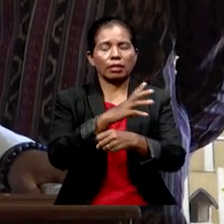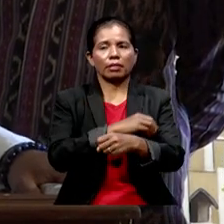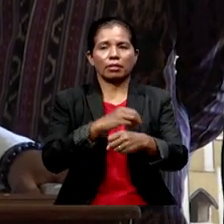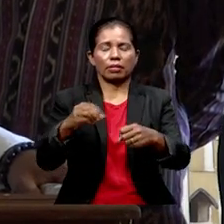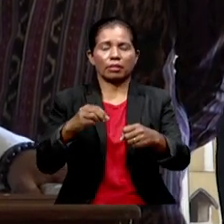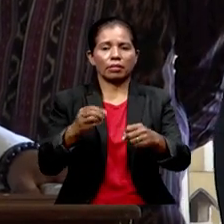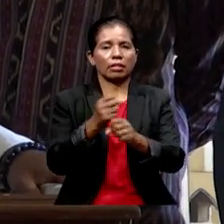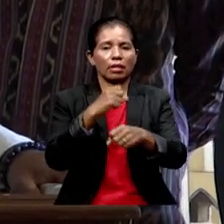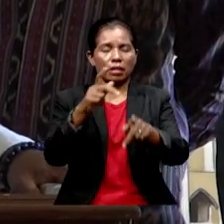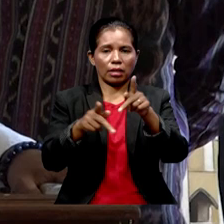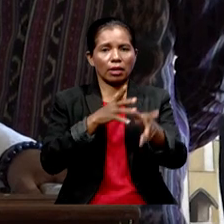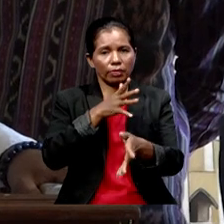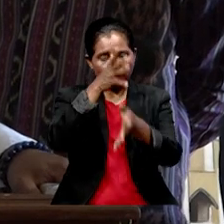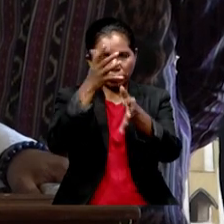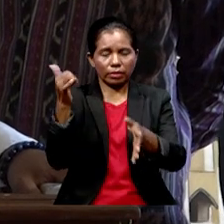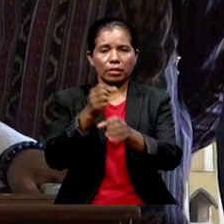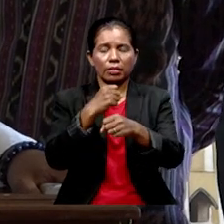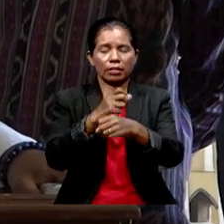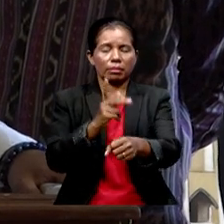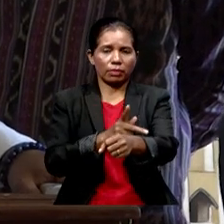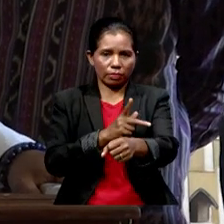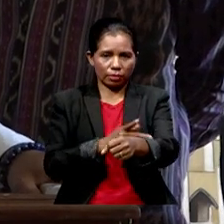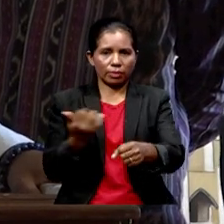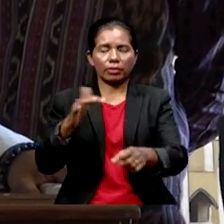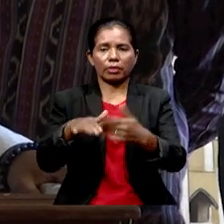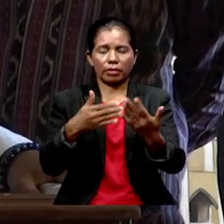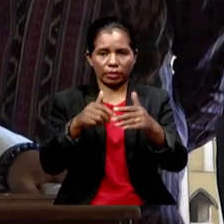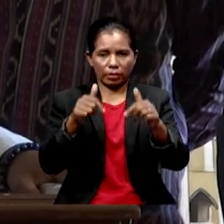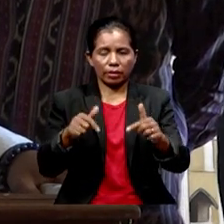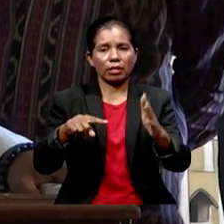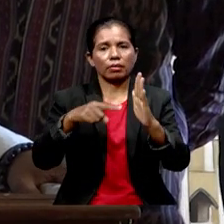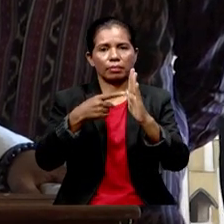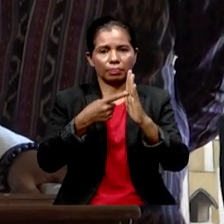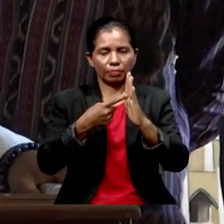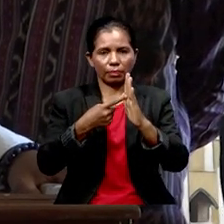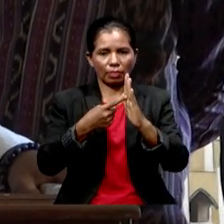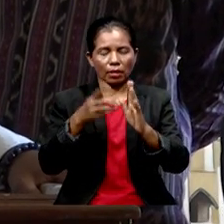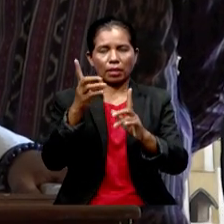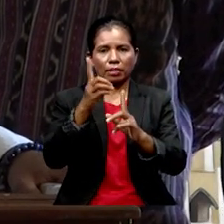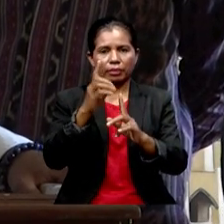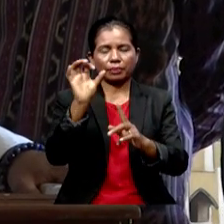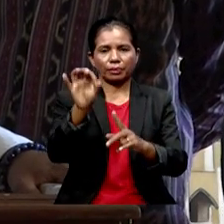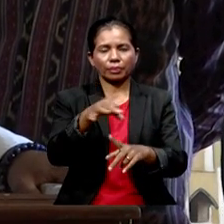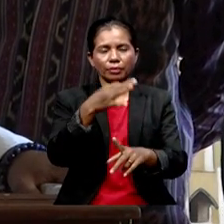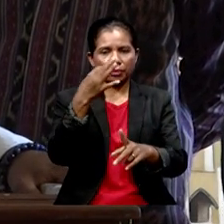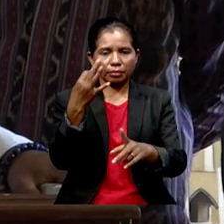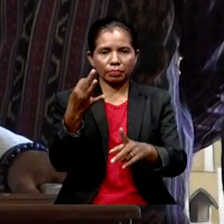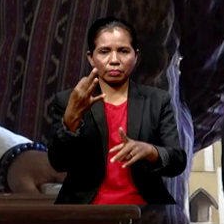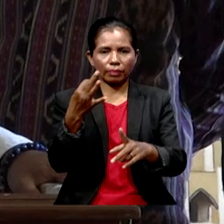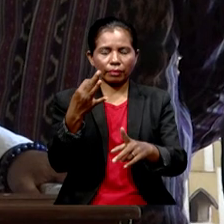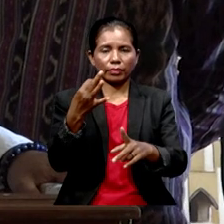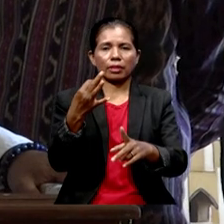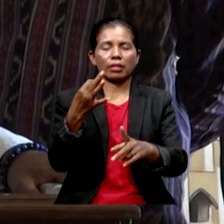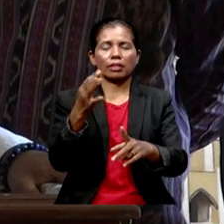ala sirahalo, ita kara promove fila fale dene, iha hahu iha dia 16 to 19,